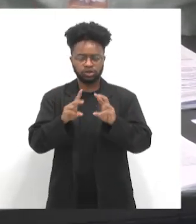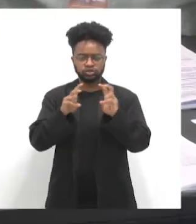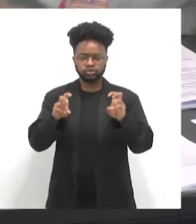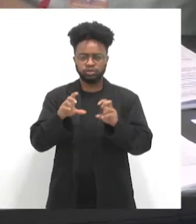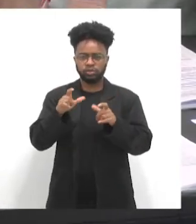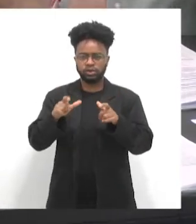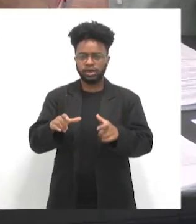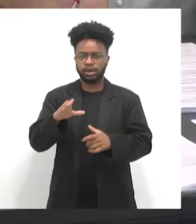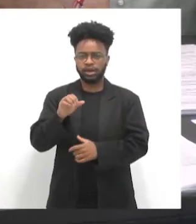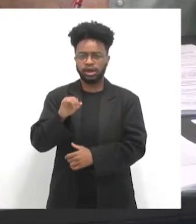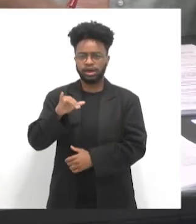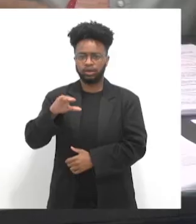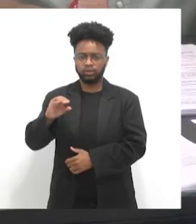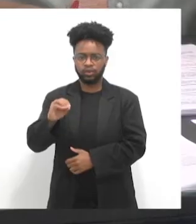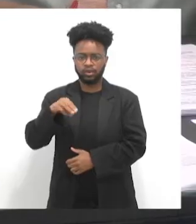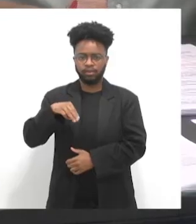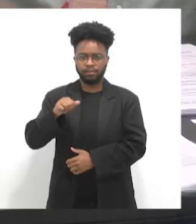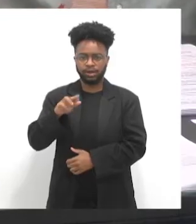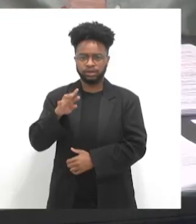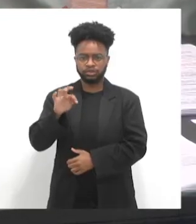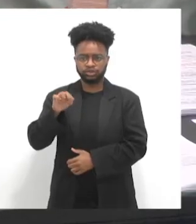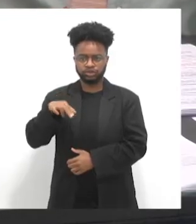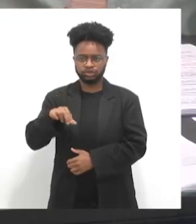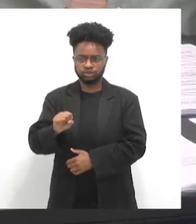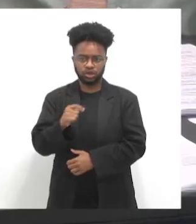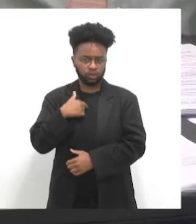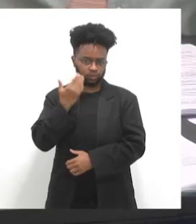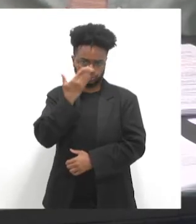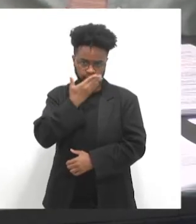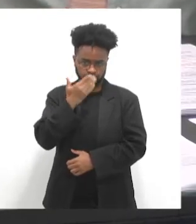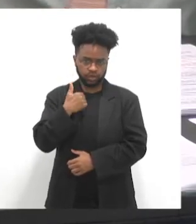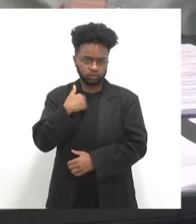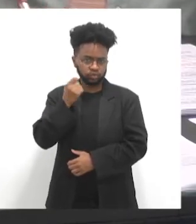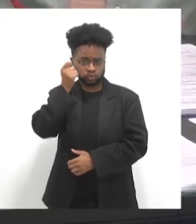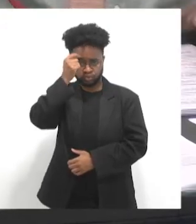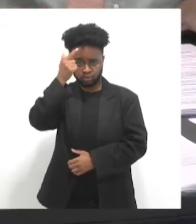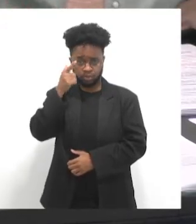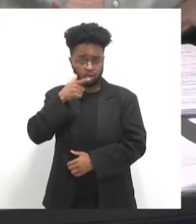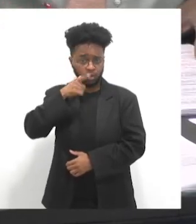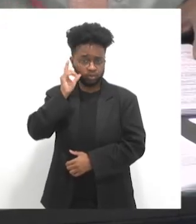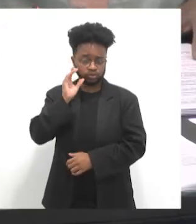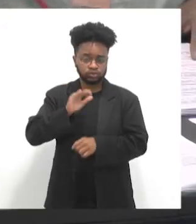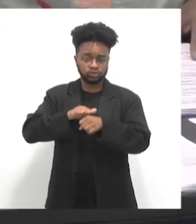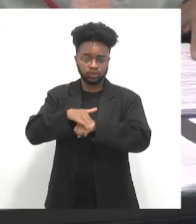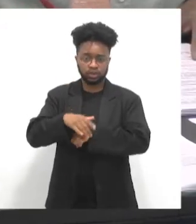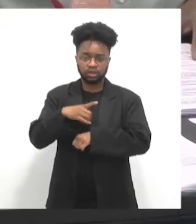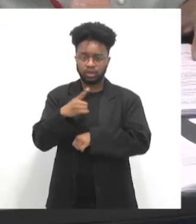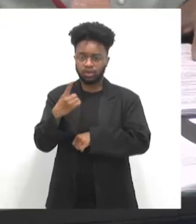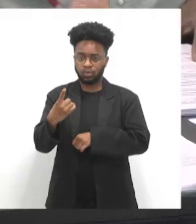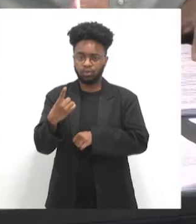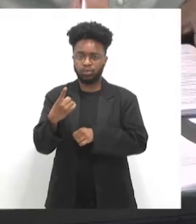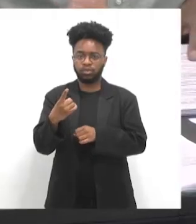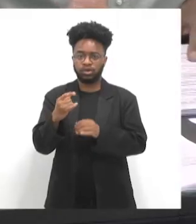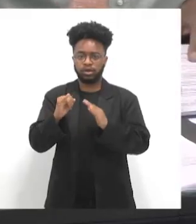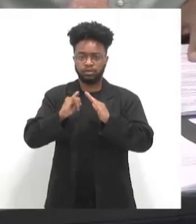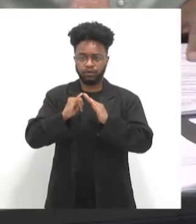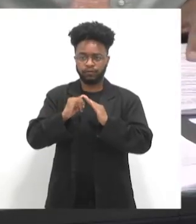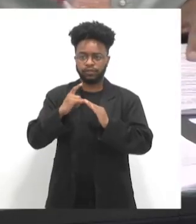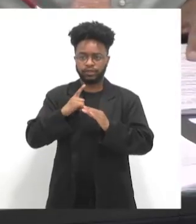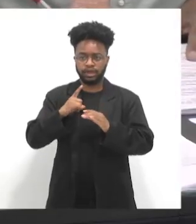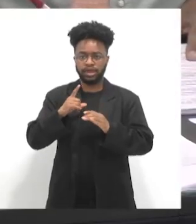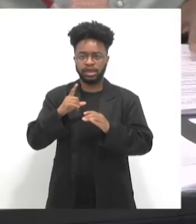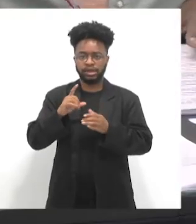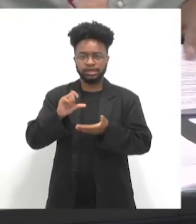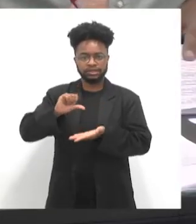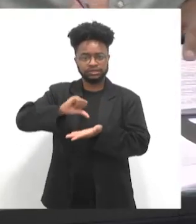Martins. Eu não tinha visto e fiquei sabendo ontem de noite que um dos imóveis que está na lista é a sede do